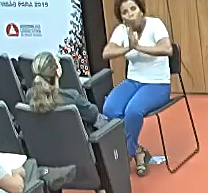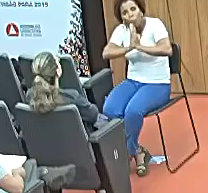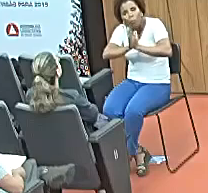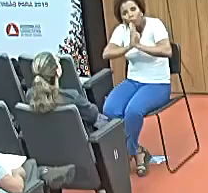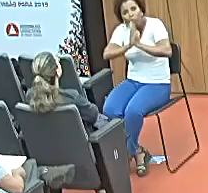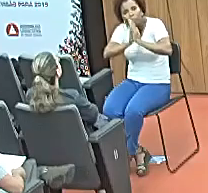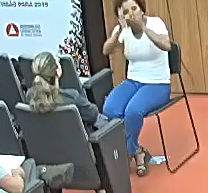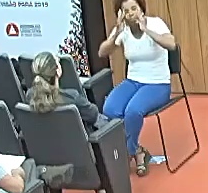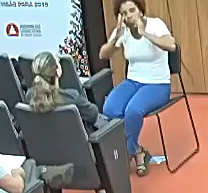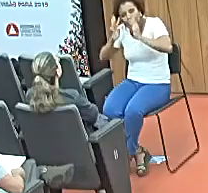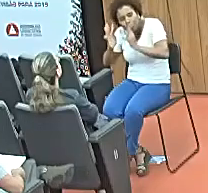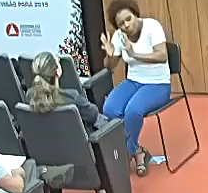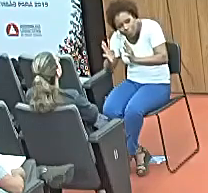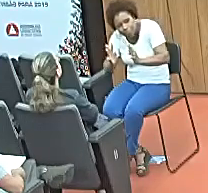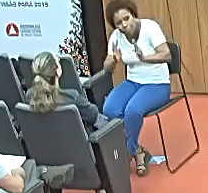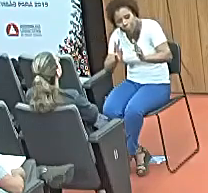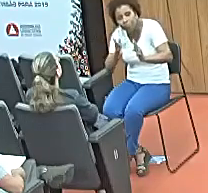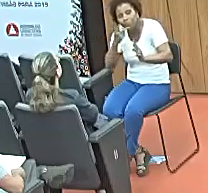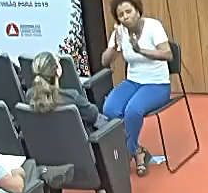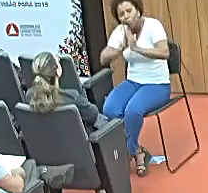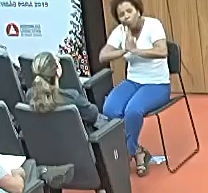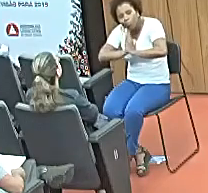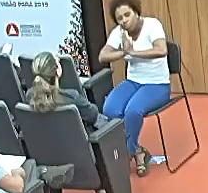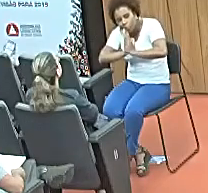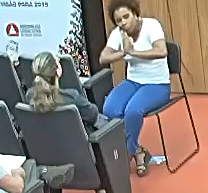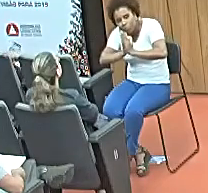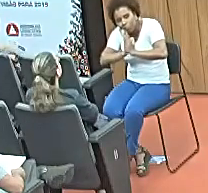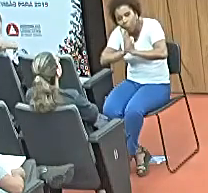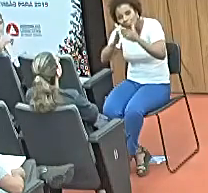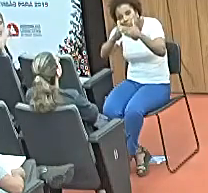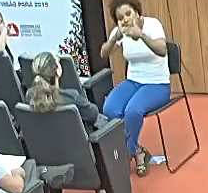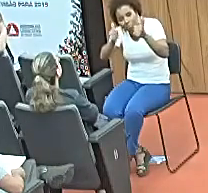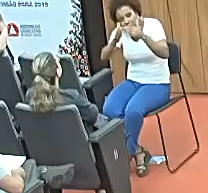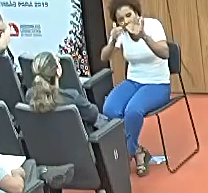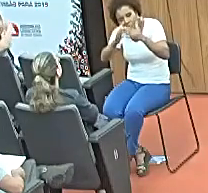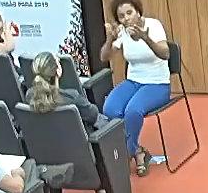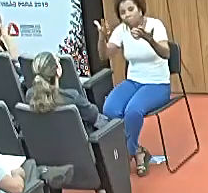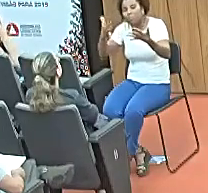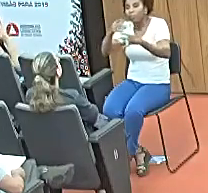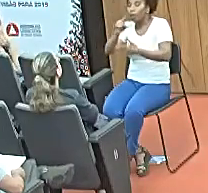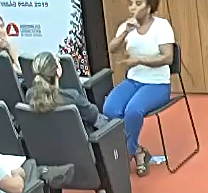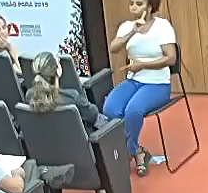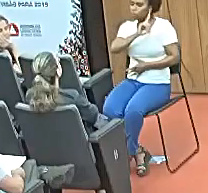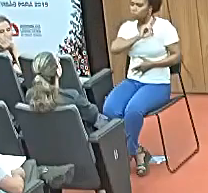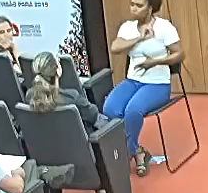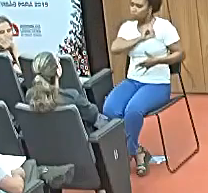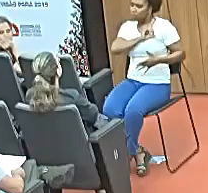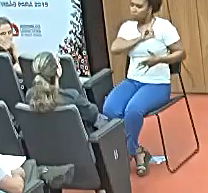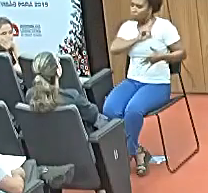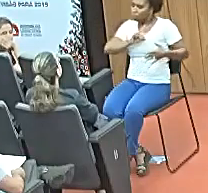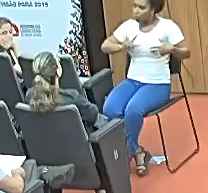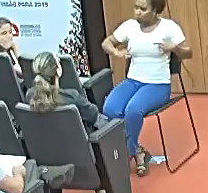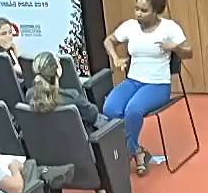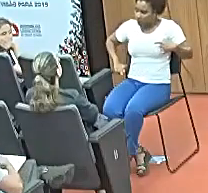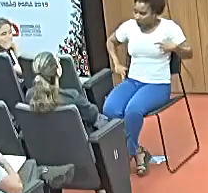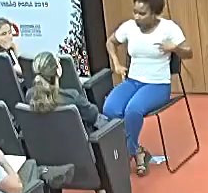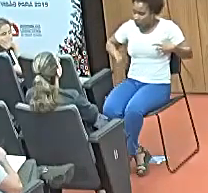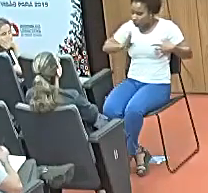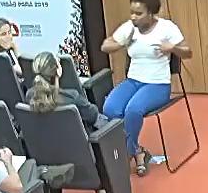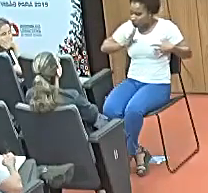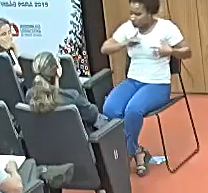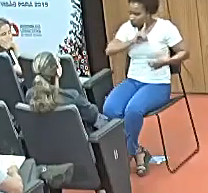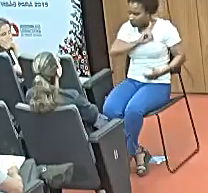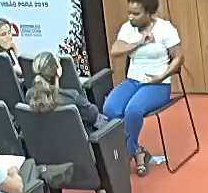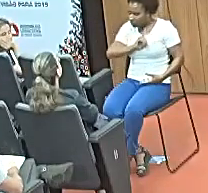então peço encarecidamente deputados que dêem atenção essas propostas para que possam ser dados em fim à